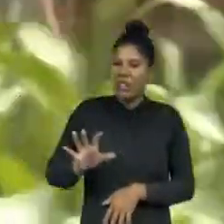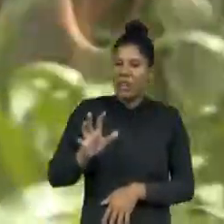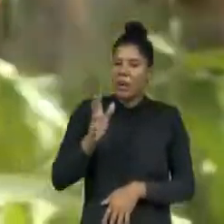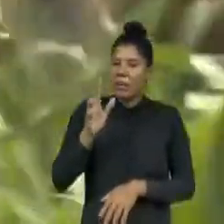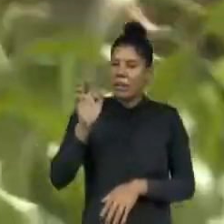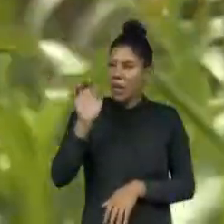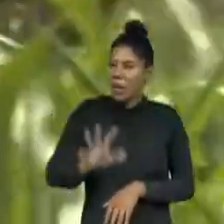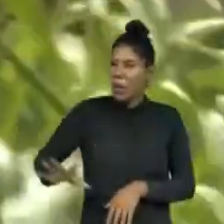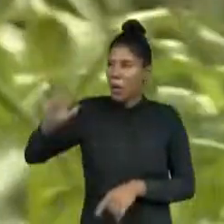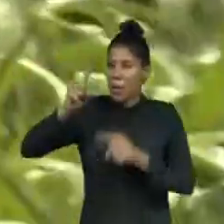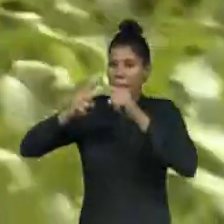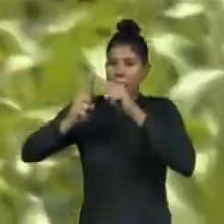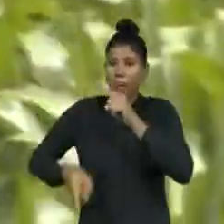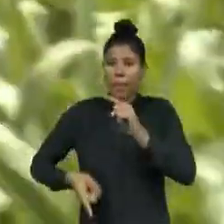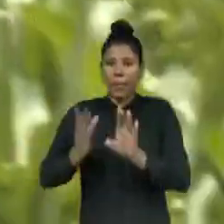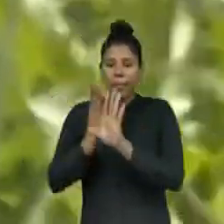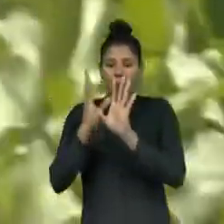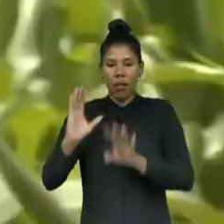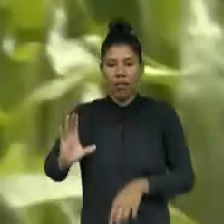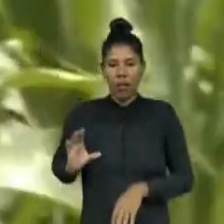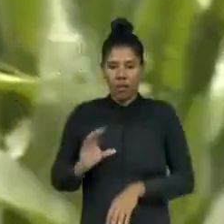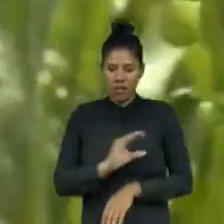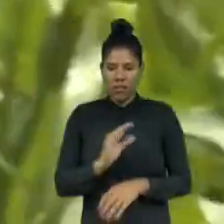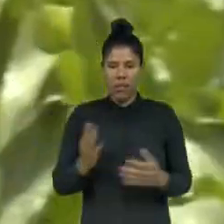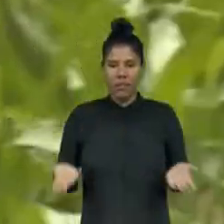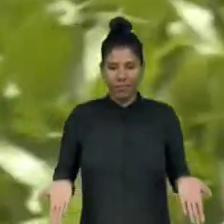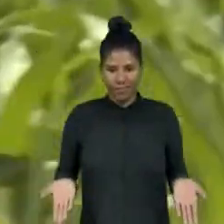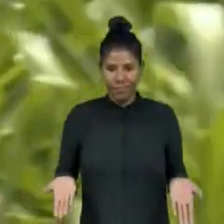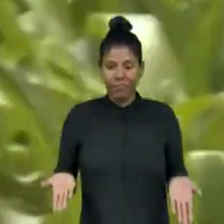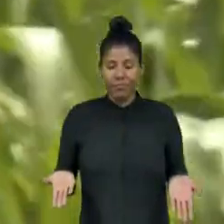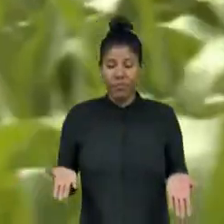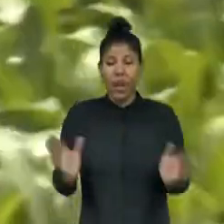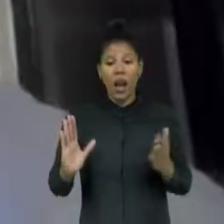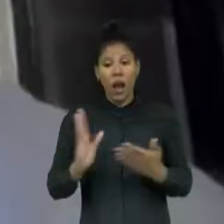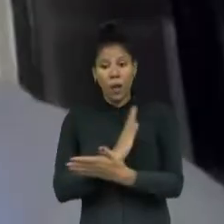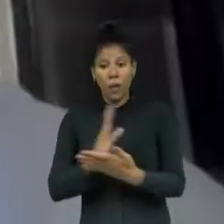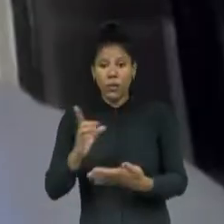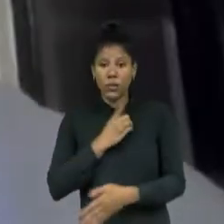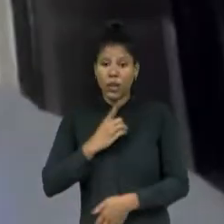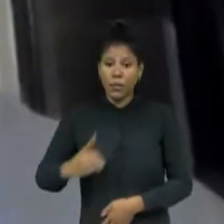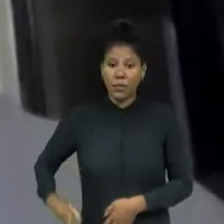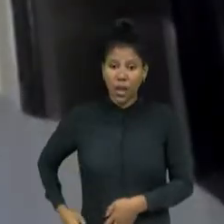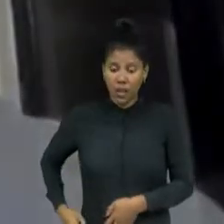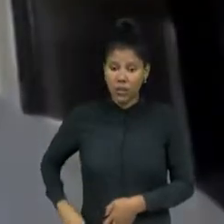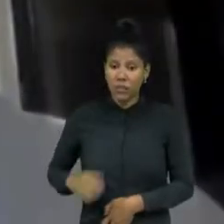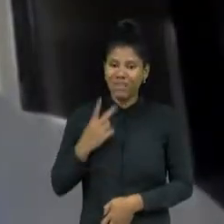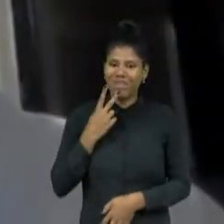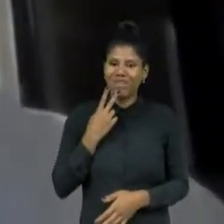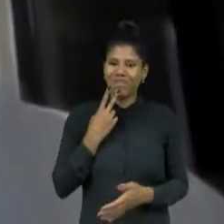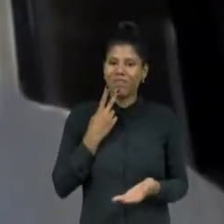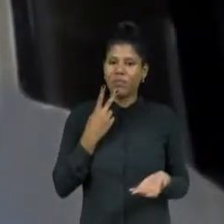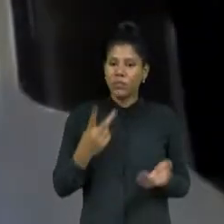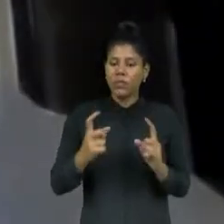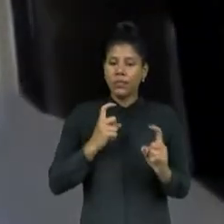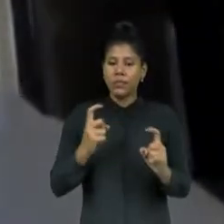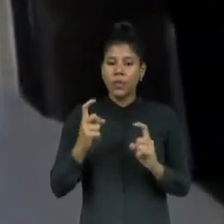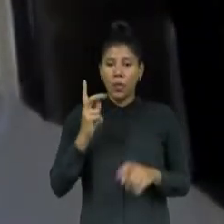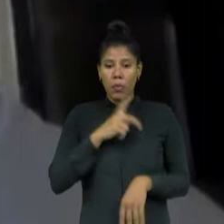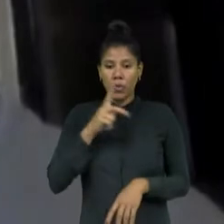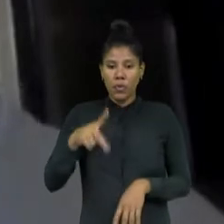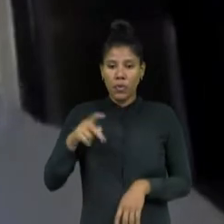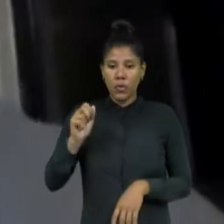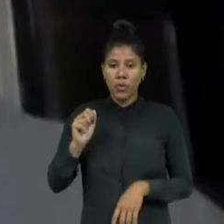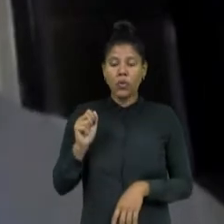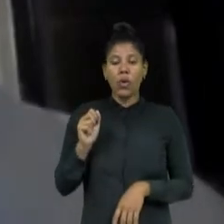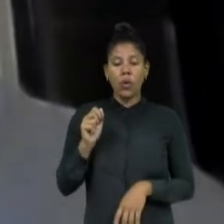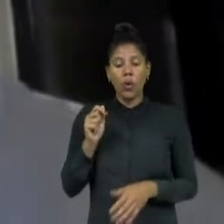Unidos. A proposta divide as opiniões entre parlamentares e especialistas. O professor e ambientalista Alberto Gradival